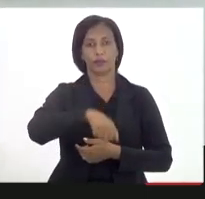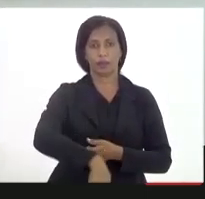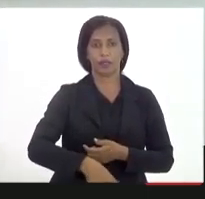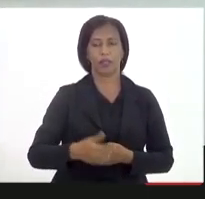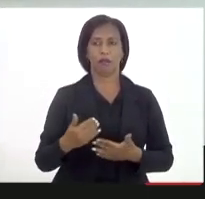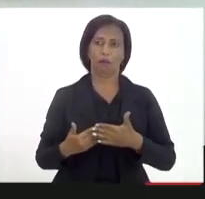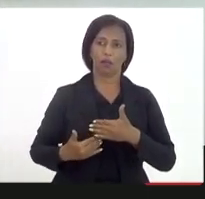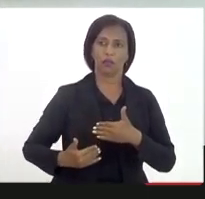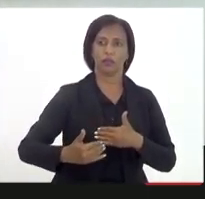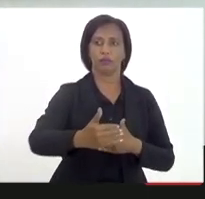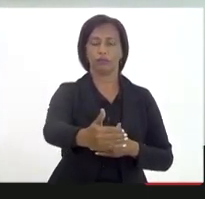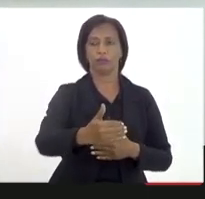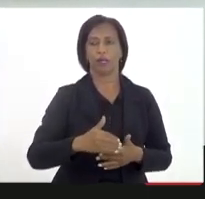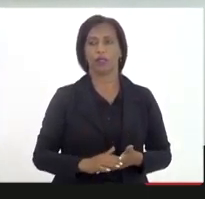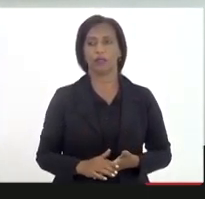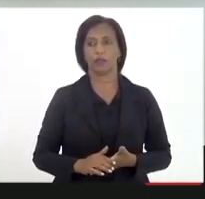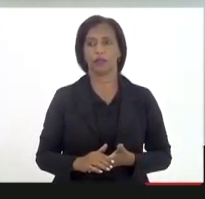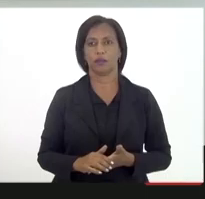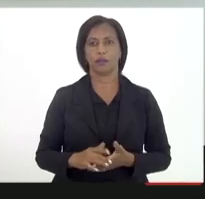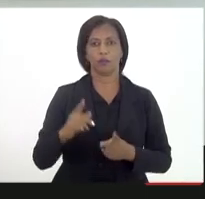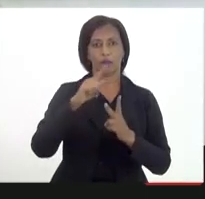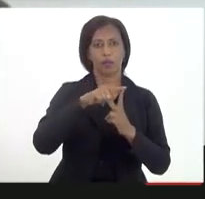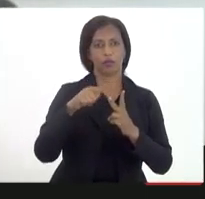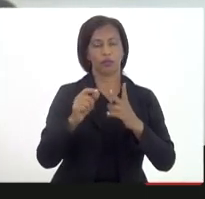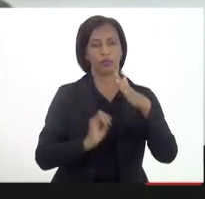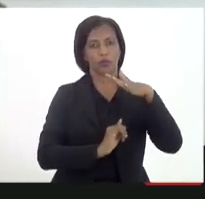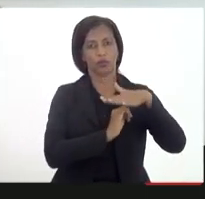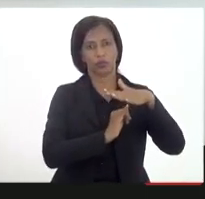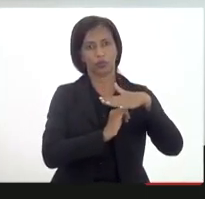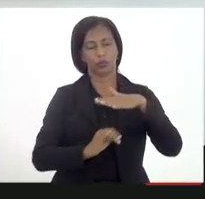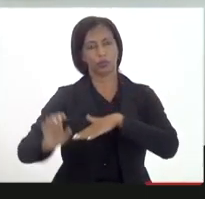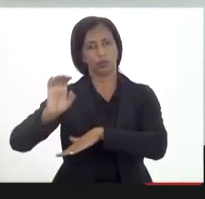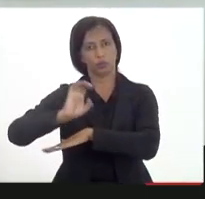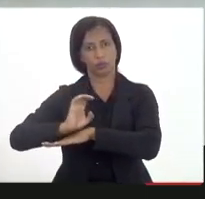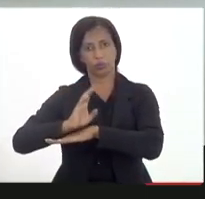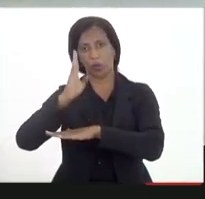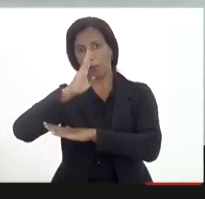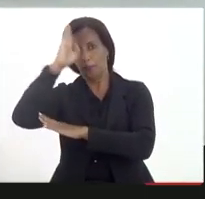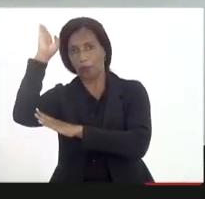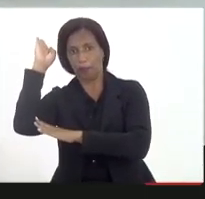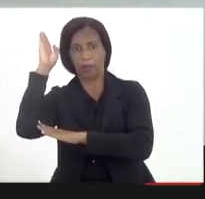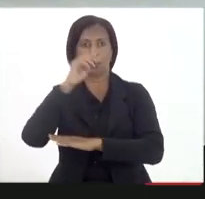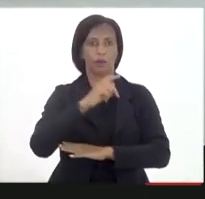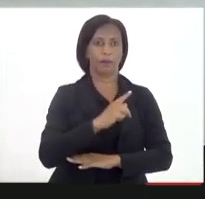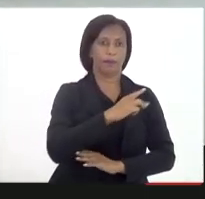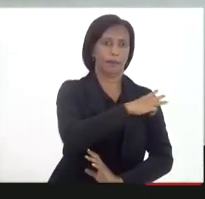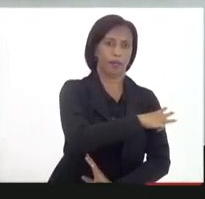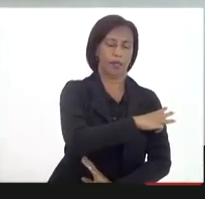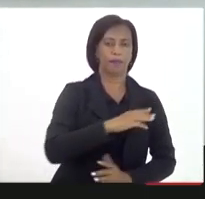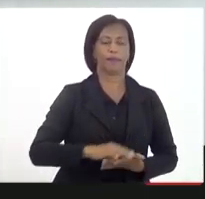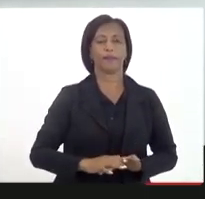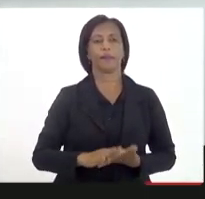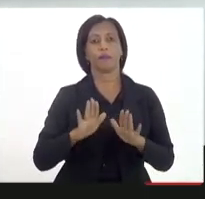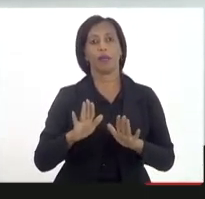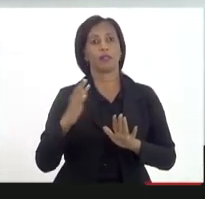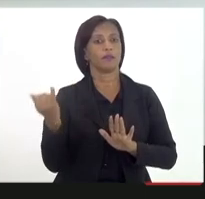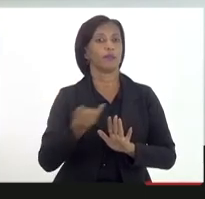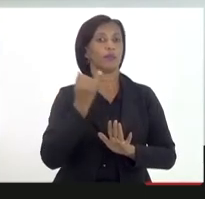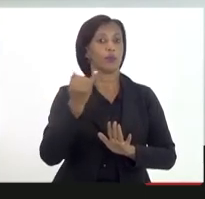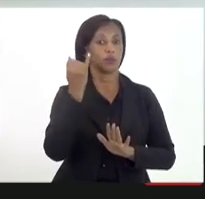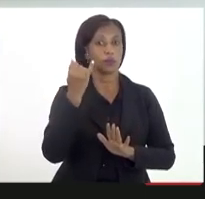passam obviamente pelas duas instituições militares do nosso Estado os Bombeiros Militar EA Polícia Militar mas é fundamental